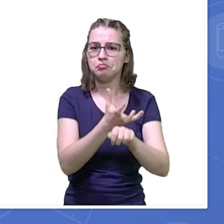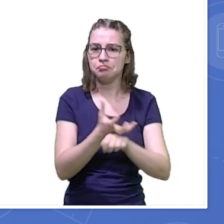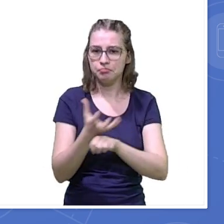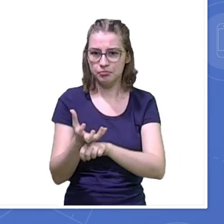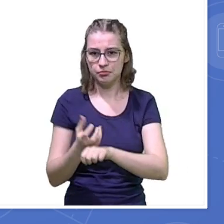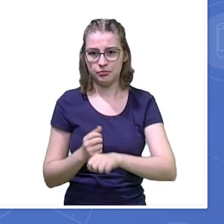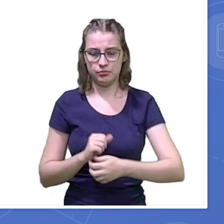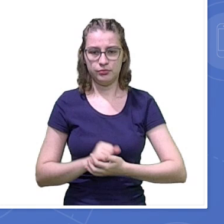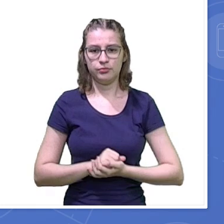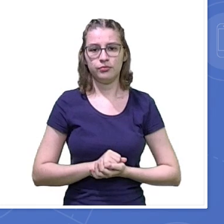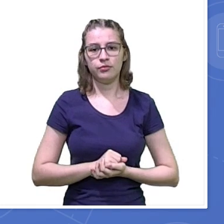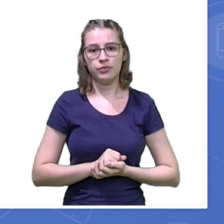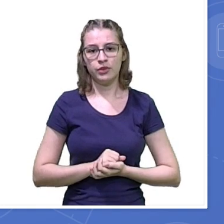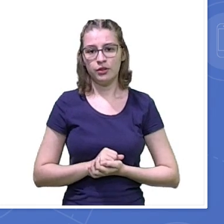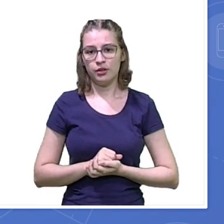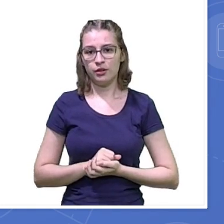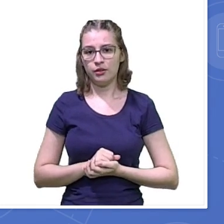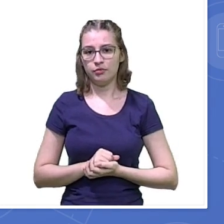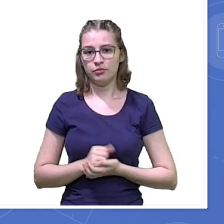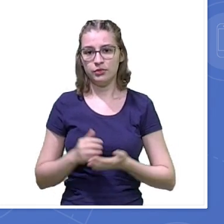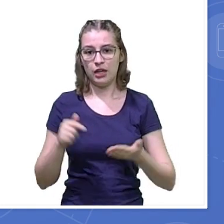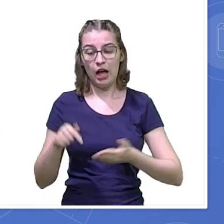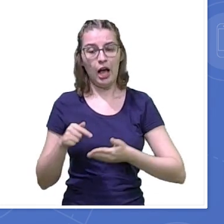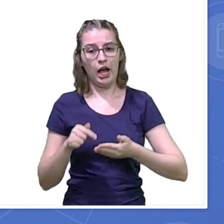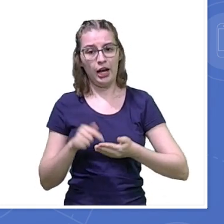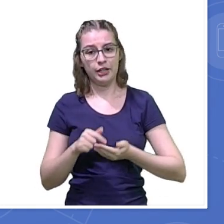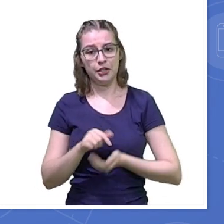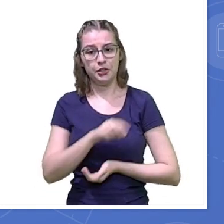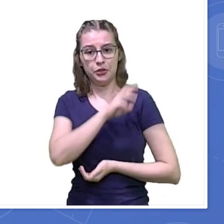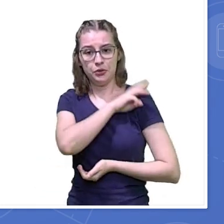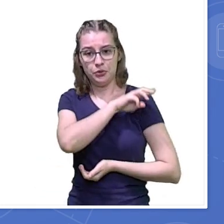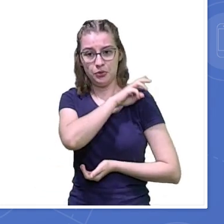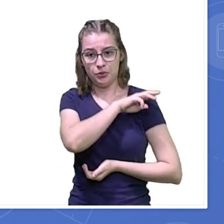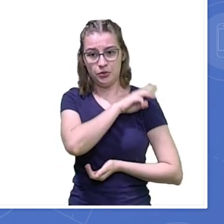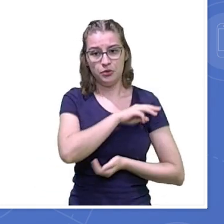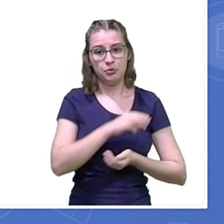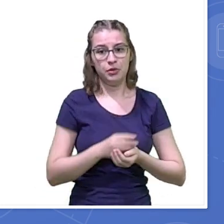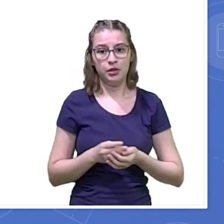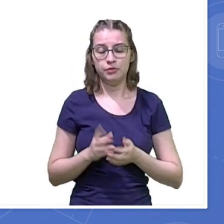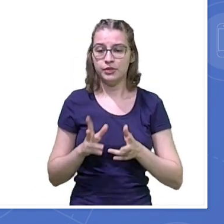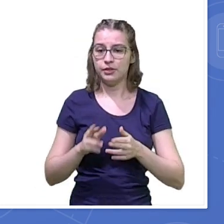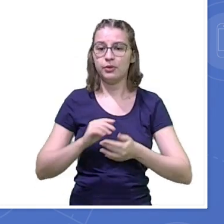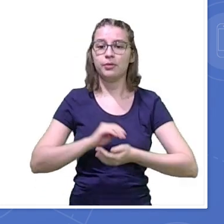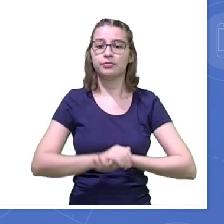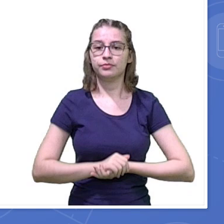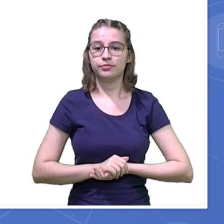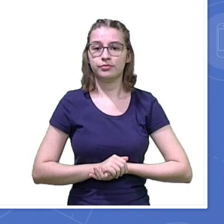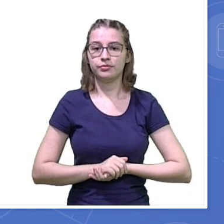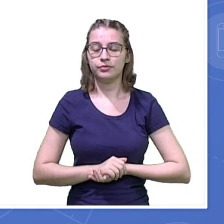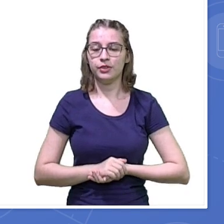os outros componentes, pelo menos aqui no ensino médio, vai ser dessa forma. Obrigado